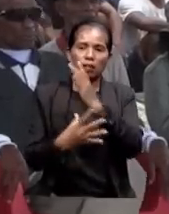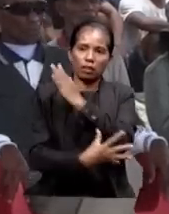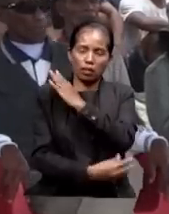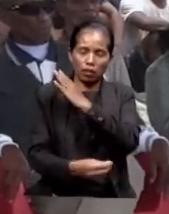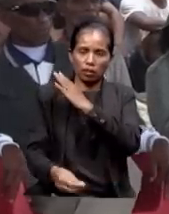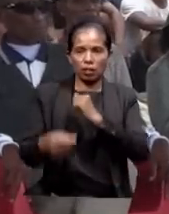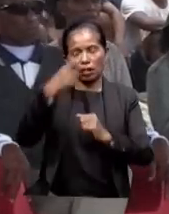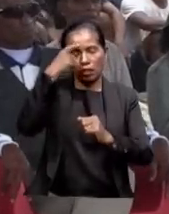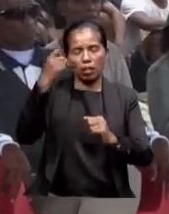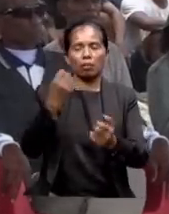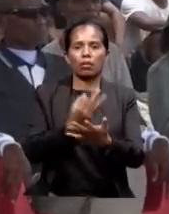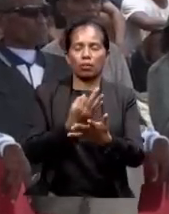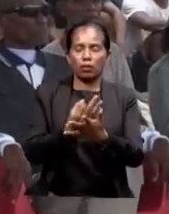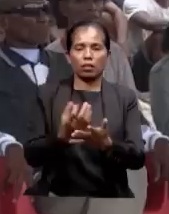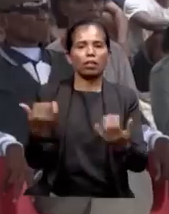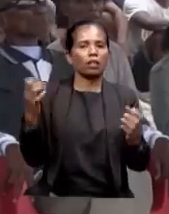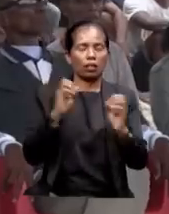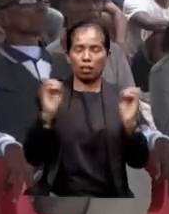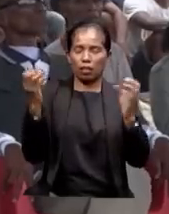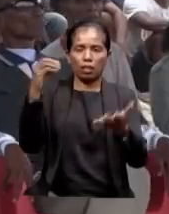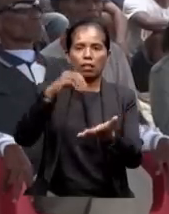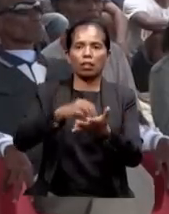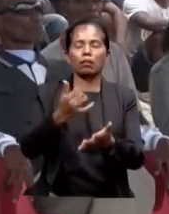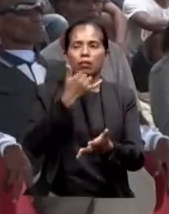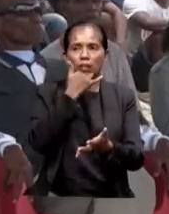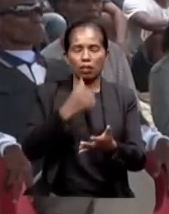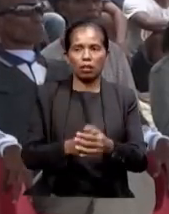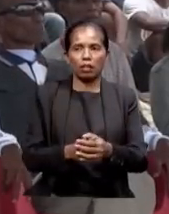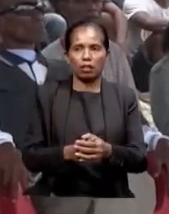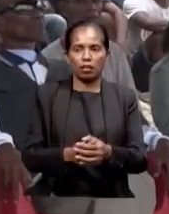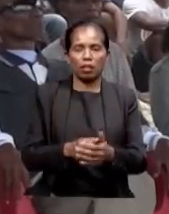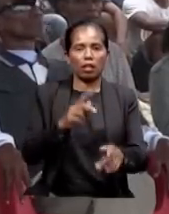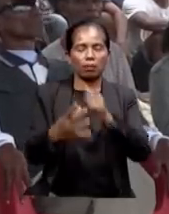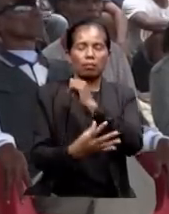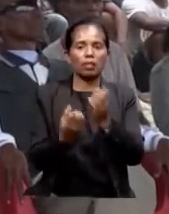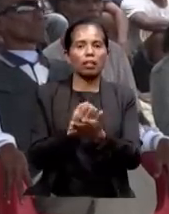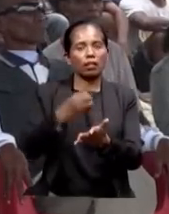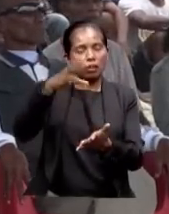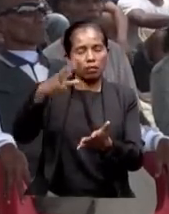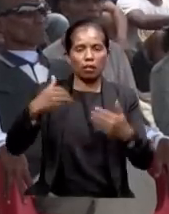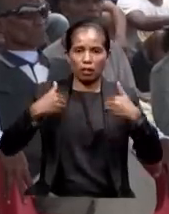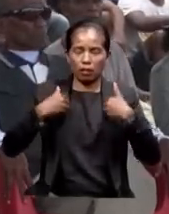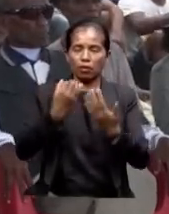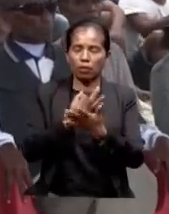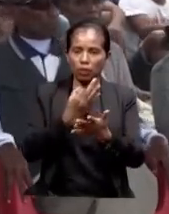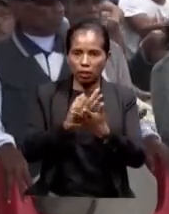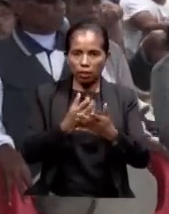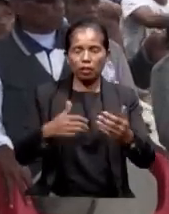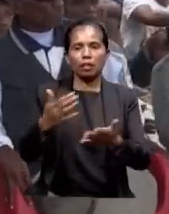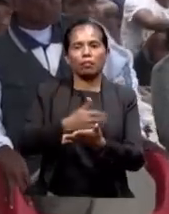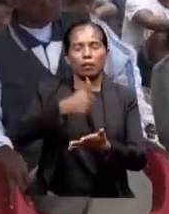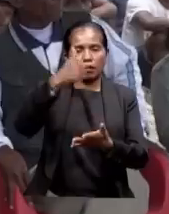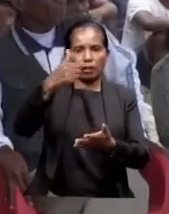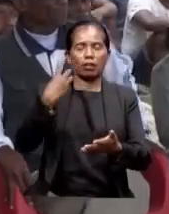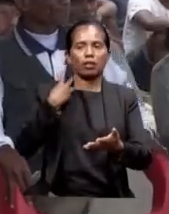o sandaia, será tauba sala. Siania sala tambah osania serta balos. Horazan hirak nema kita